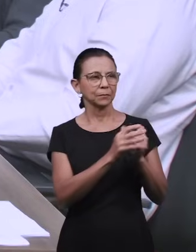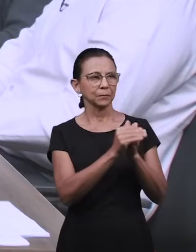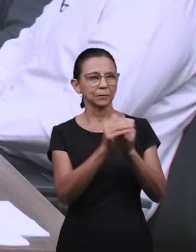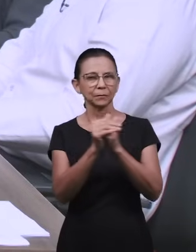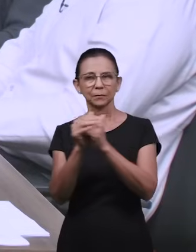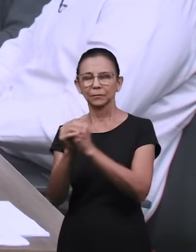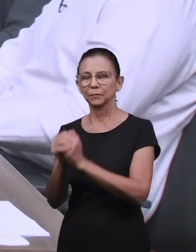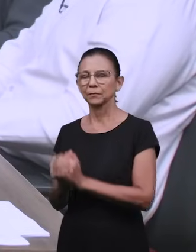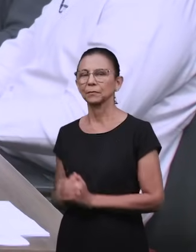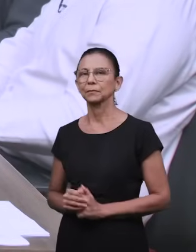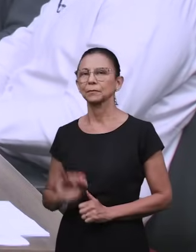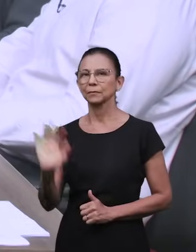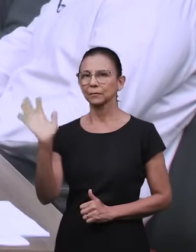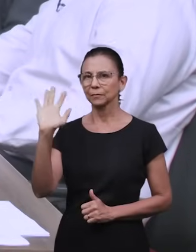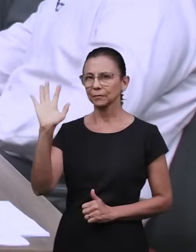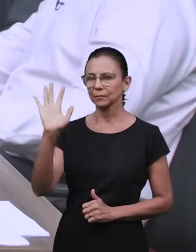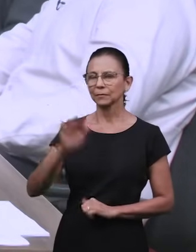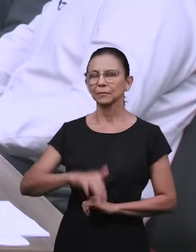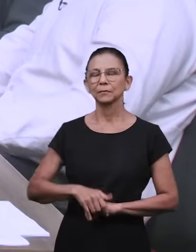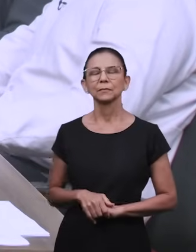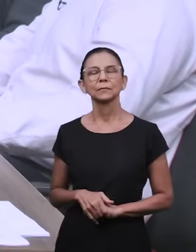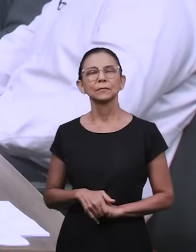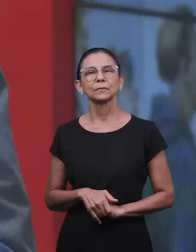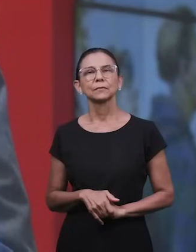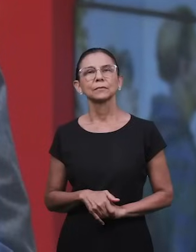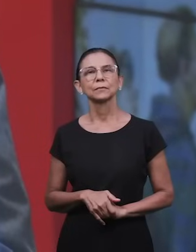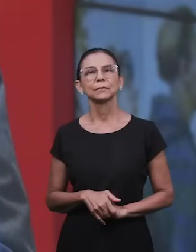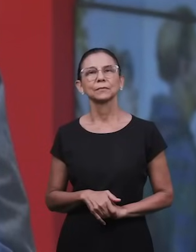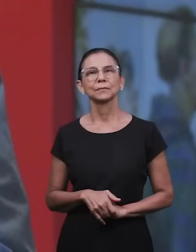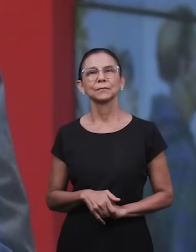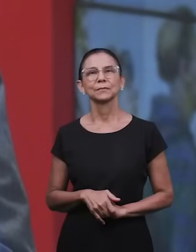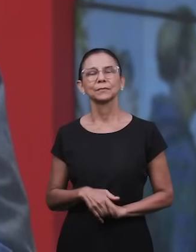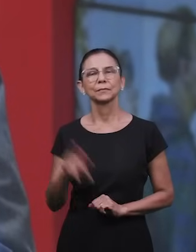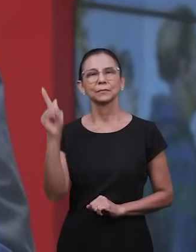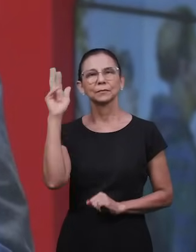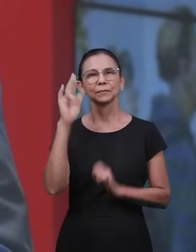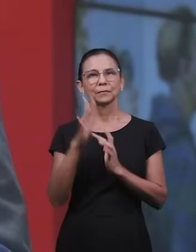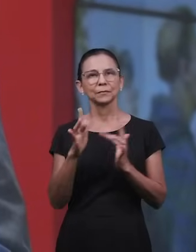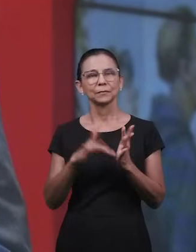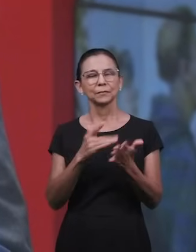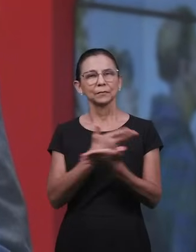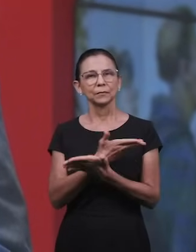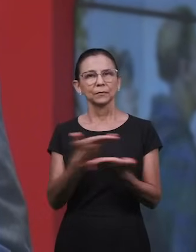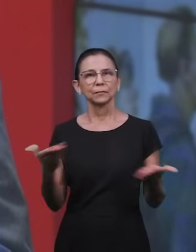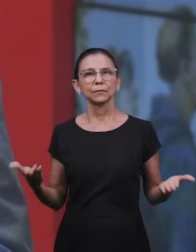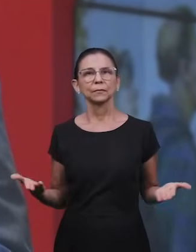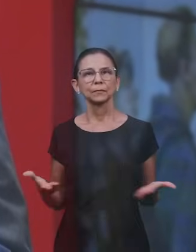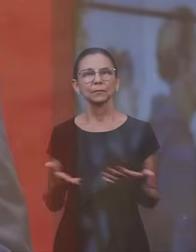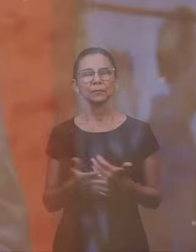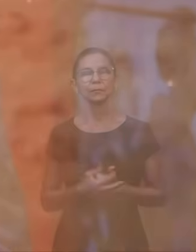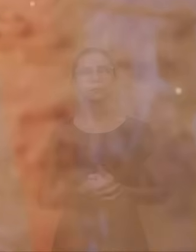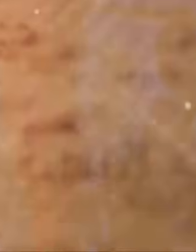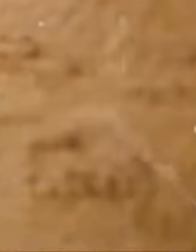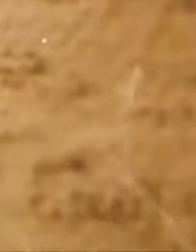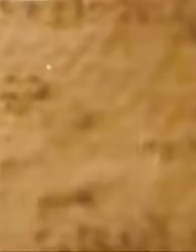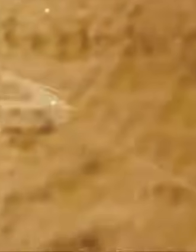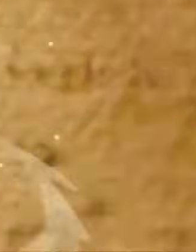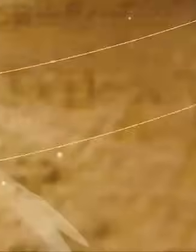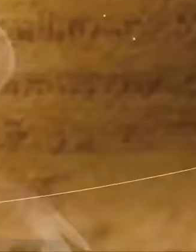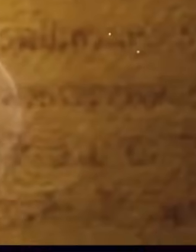Pastor Senhor. Marcos. Amém. Pai do Senhor. Até a próxima, então. Meus queridos, quero despedir a todos com a paz do Senhor Jesus.